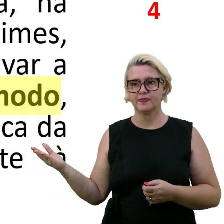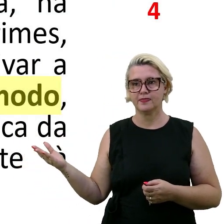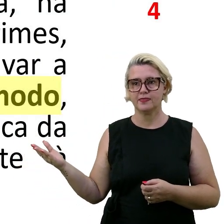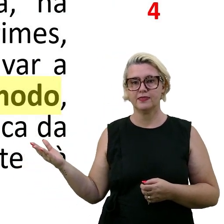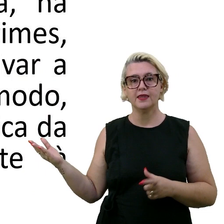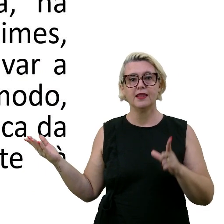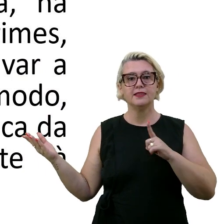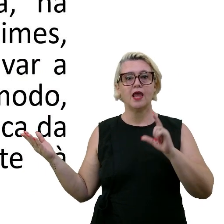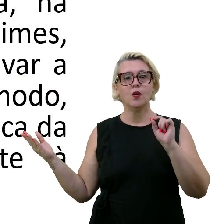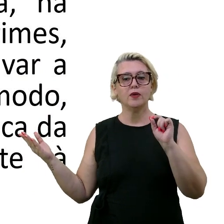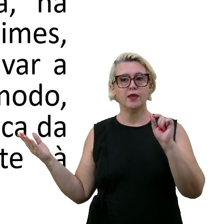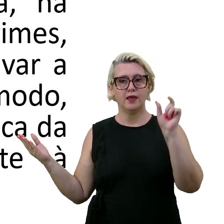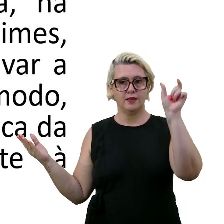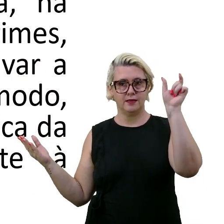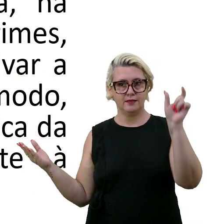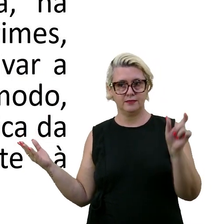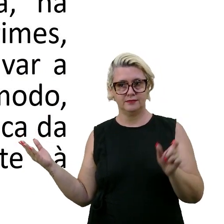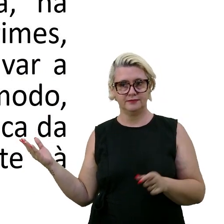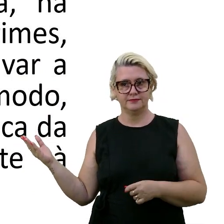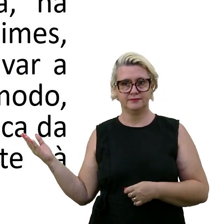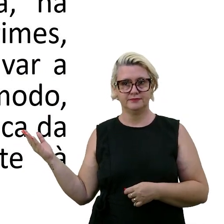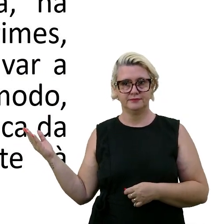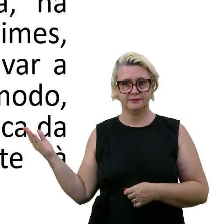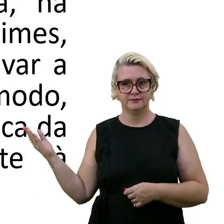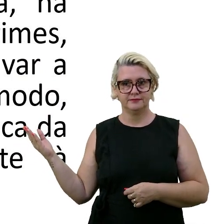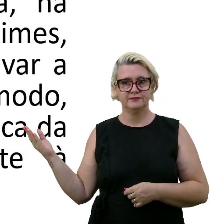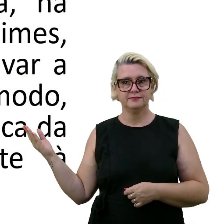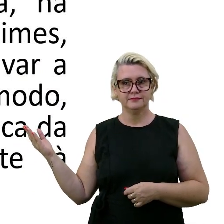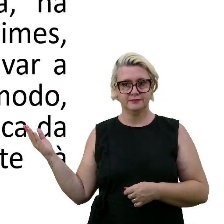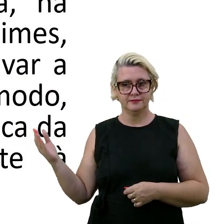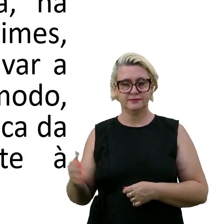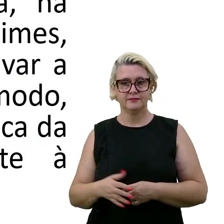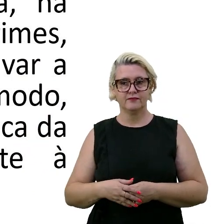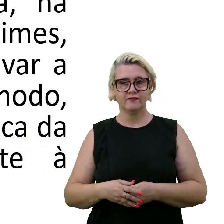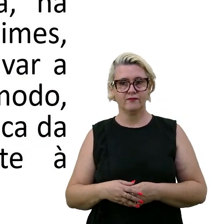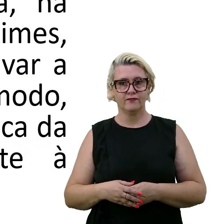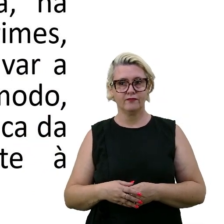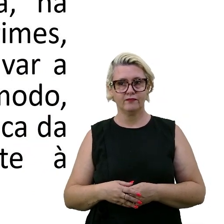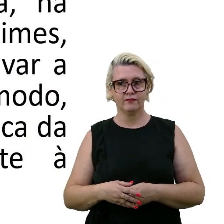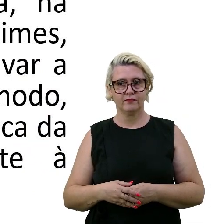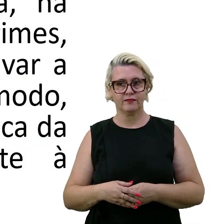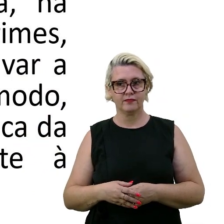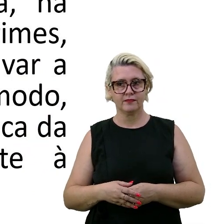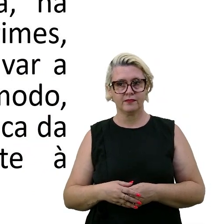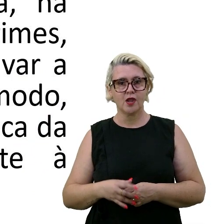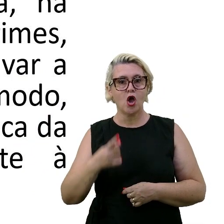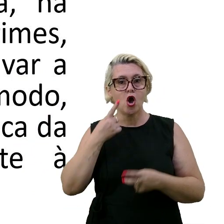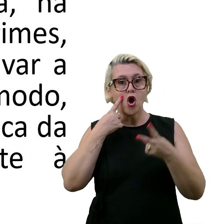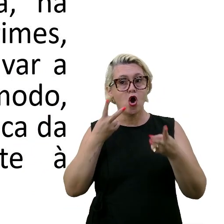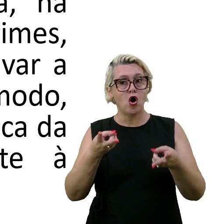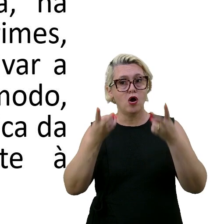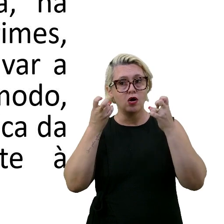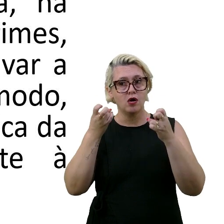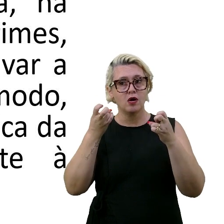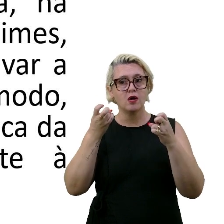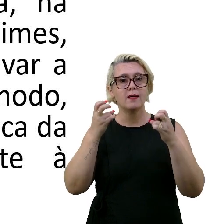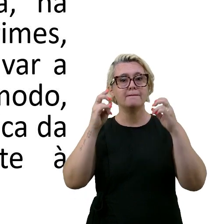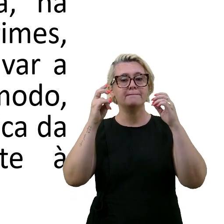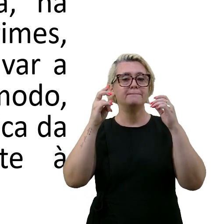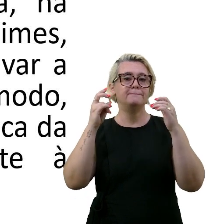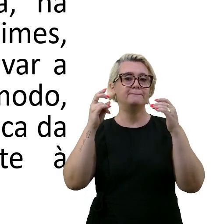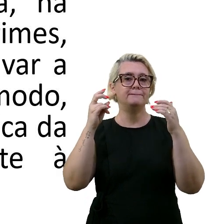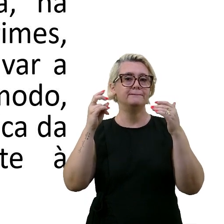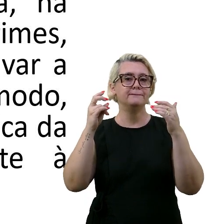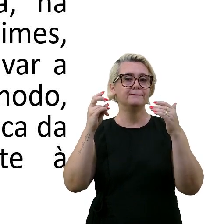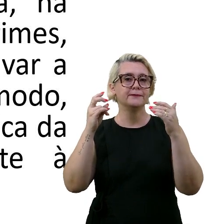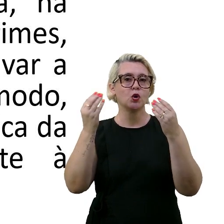Esses operadores destacados para você. Agora, nós vamos observar a nossa